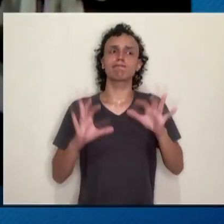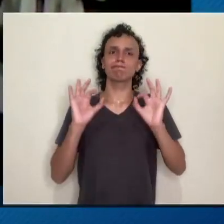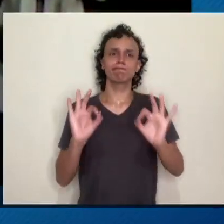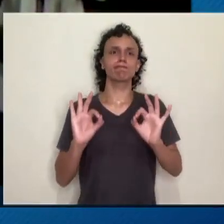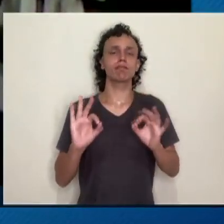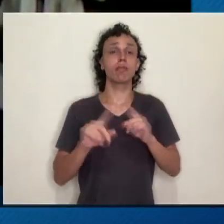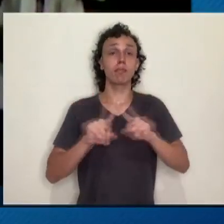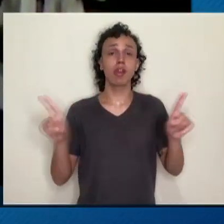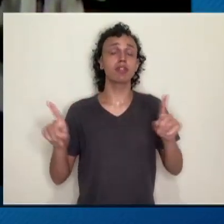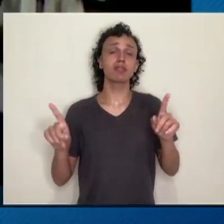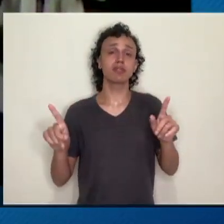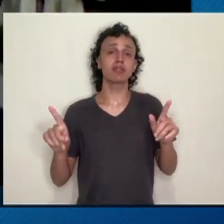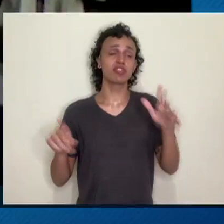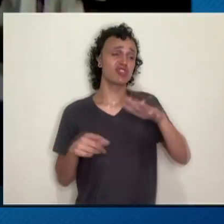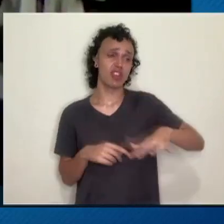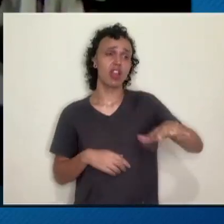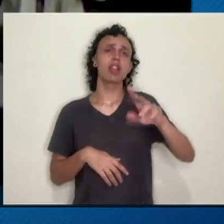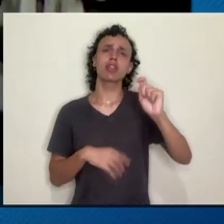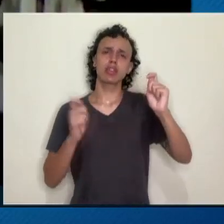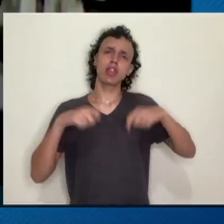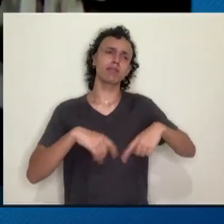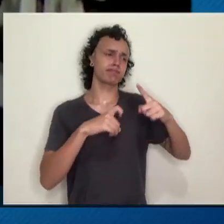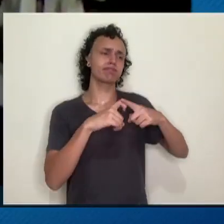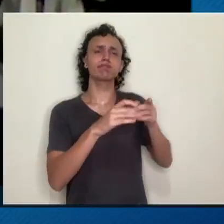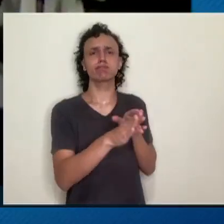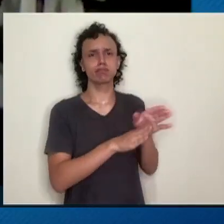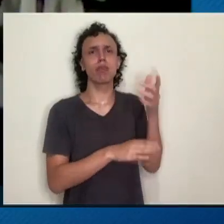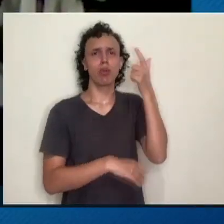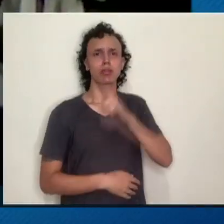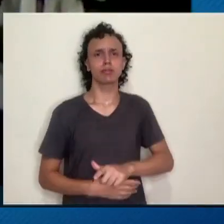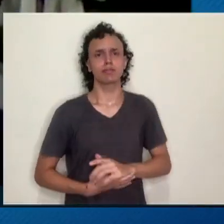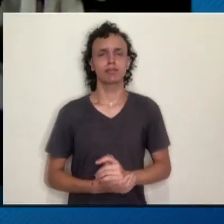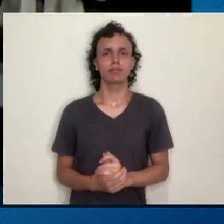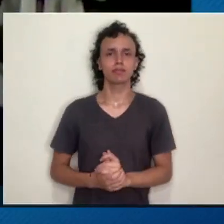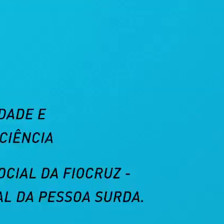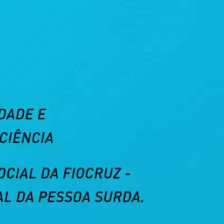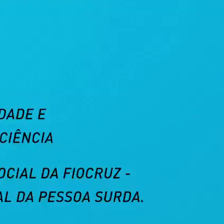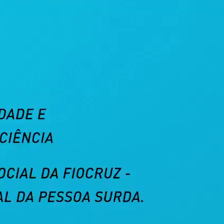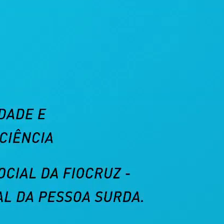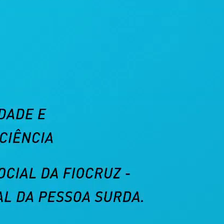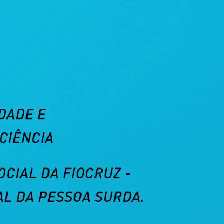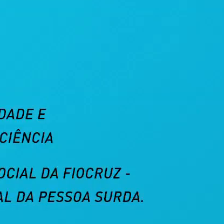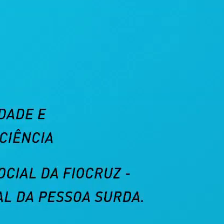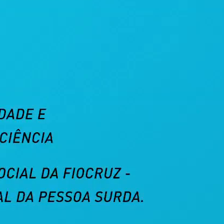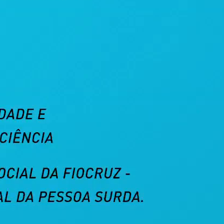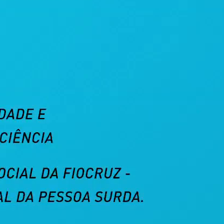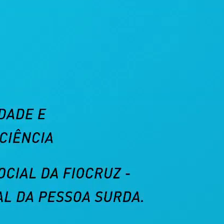um hábito saudável é o ideal. Mas, em geral, acompanhamento médico é o suficiente.